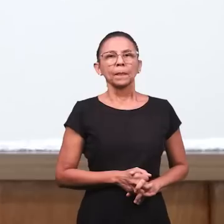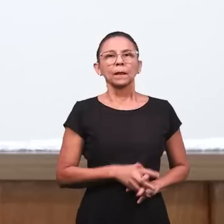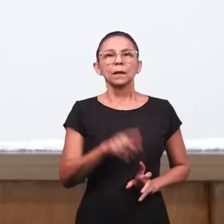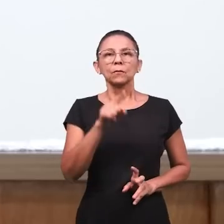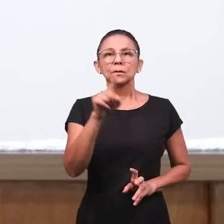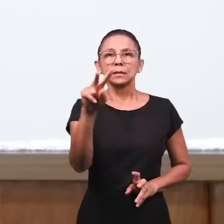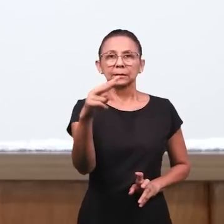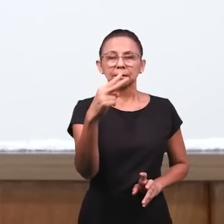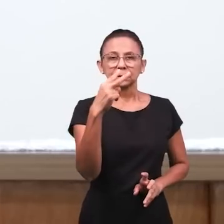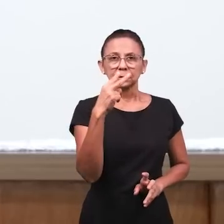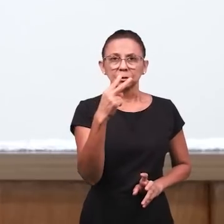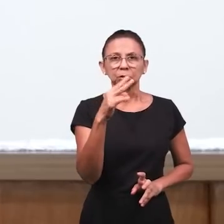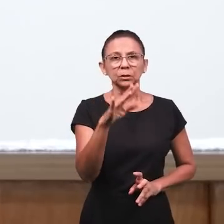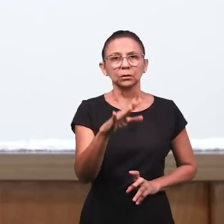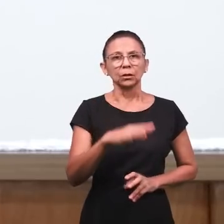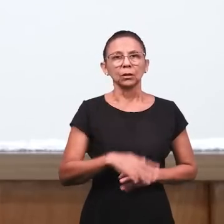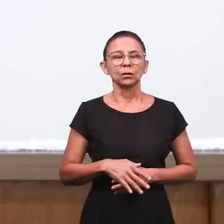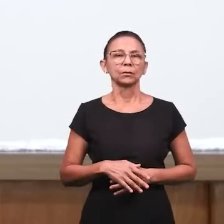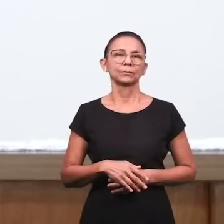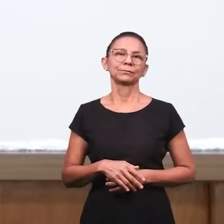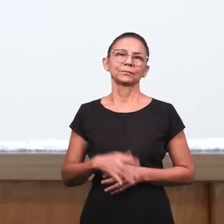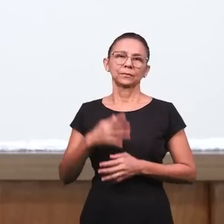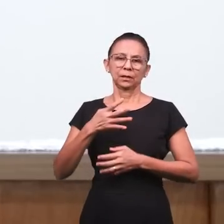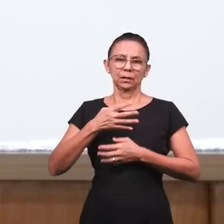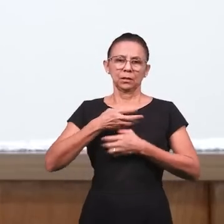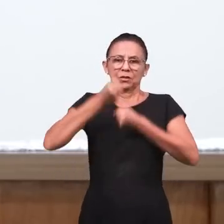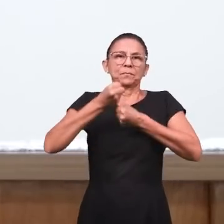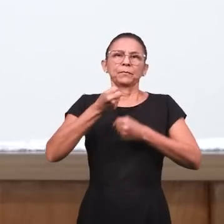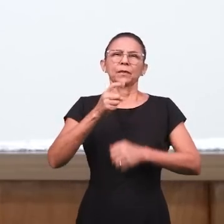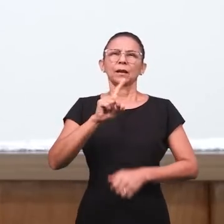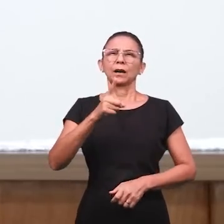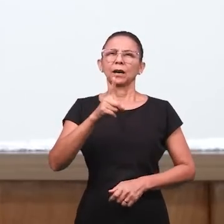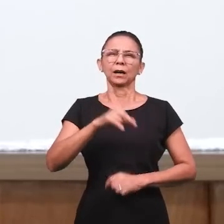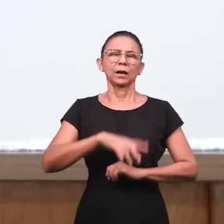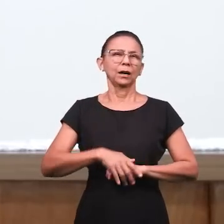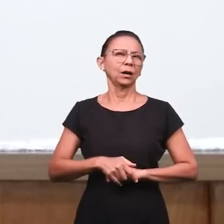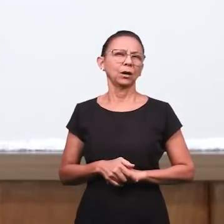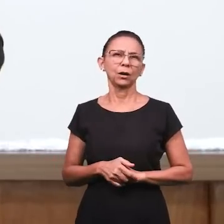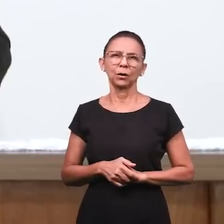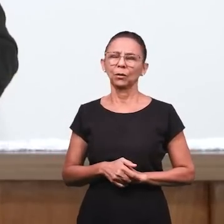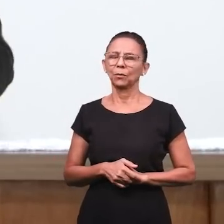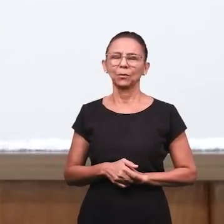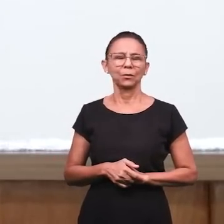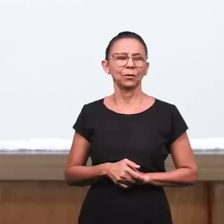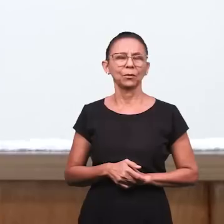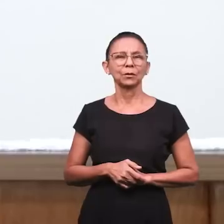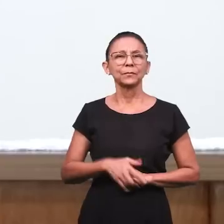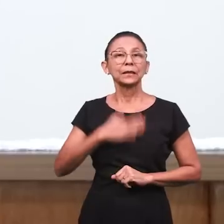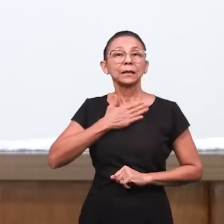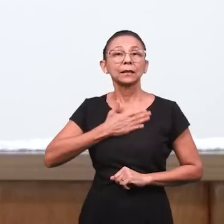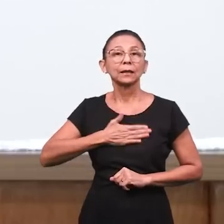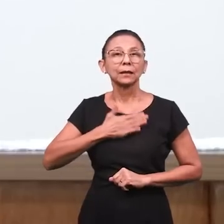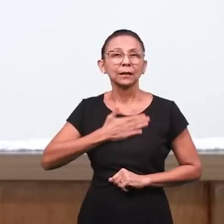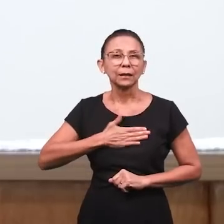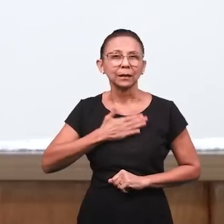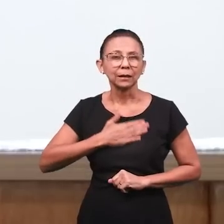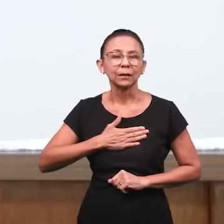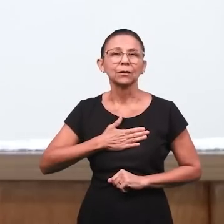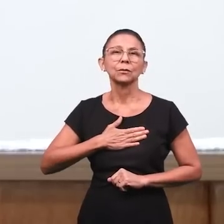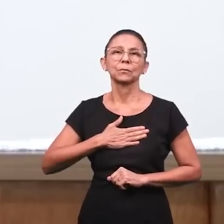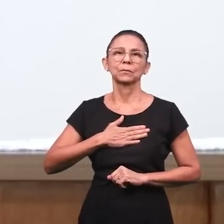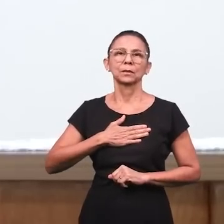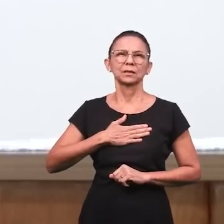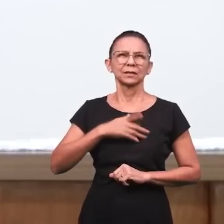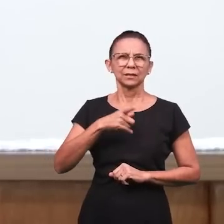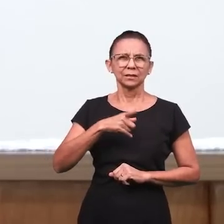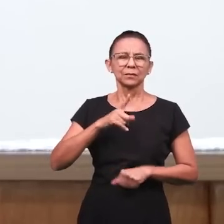te faças nenhum mal, porque a igreja ainda está aqui. Você que está nos ouvindo e que está aflito diante de uma